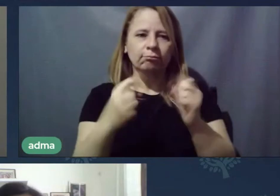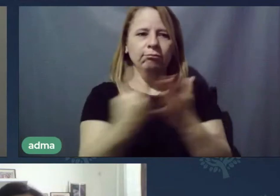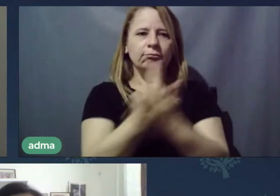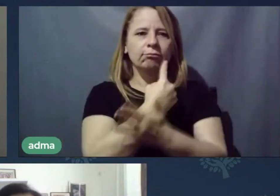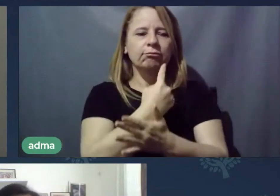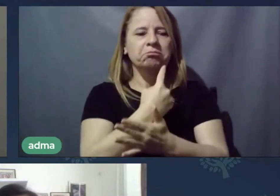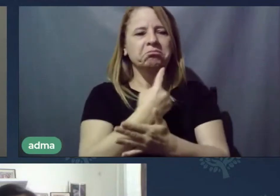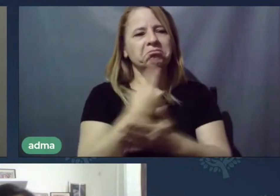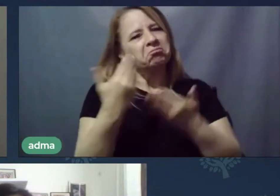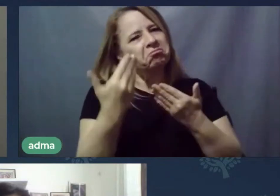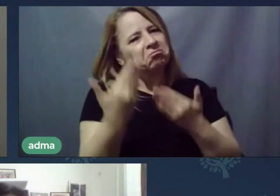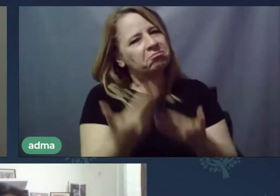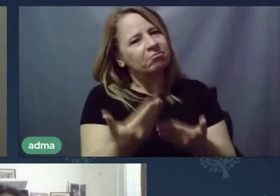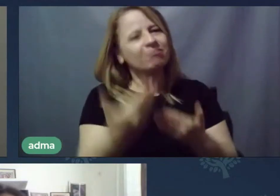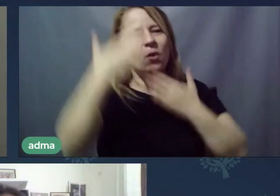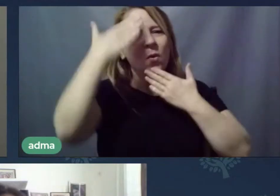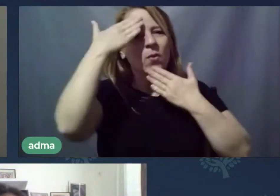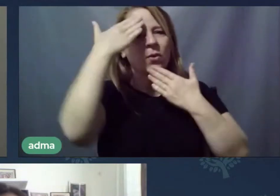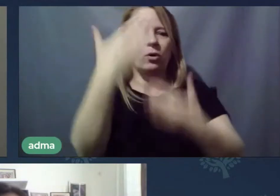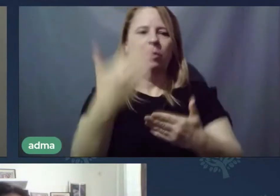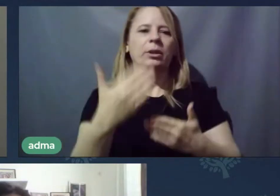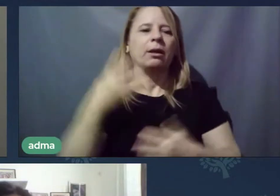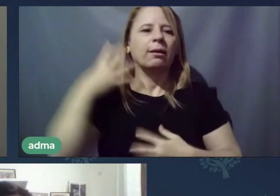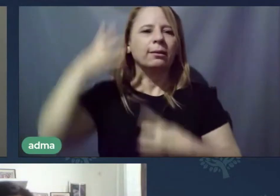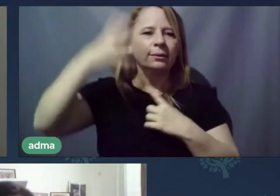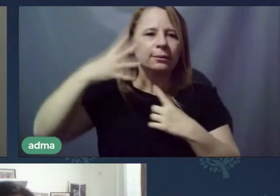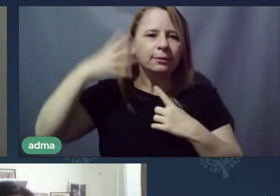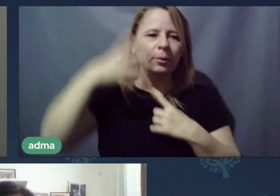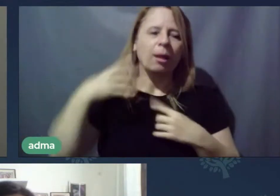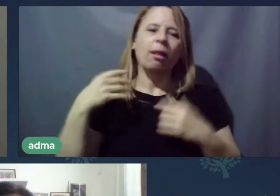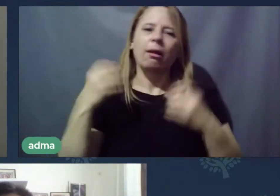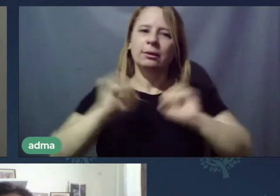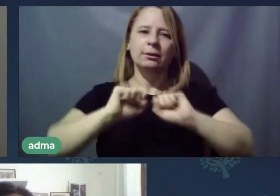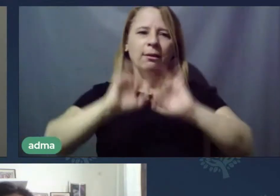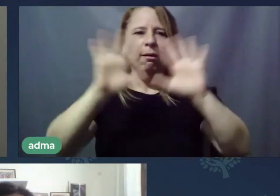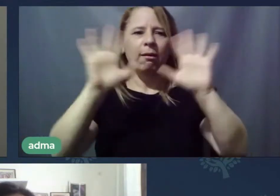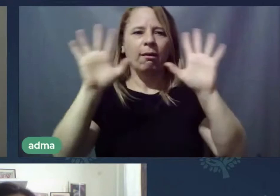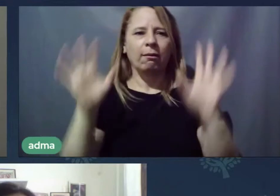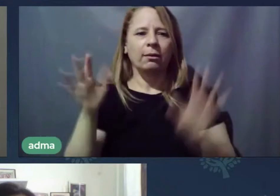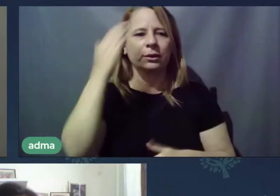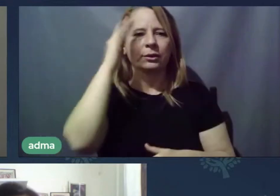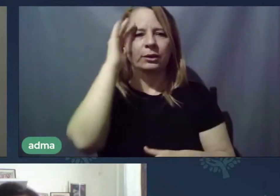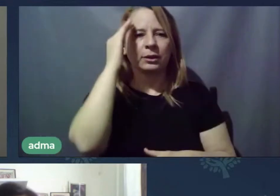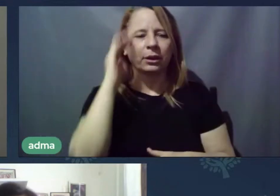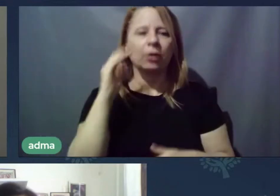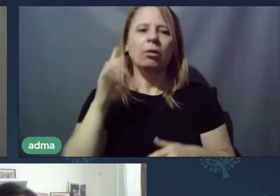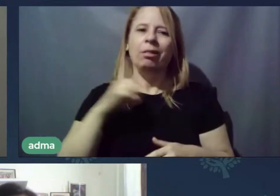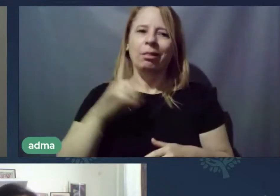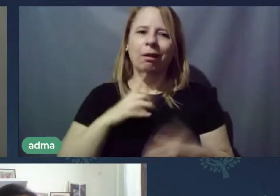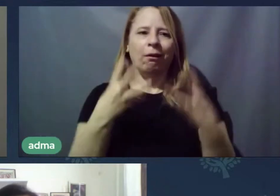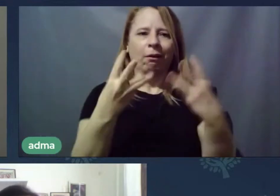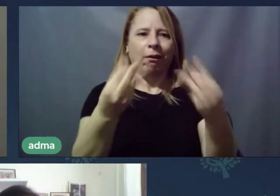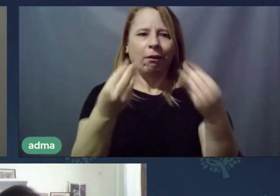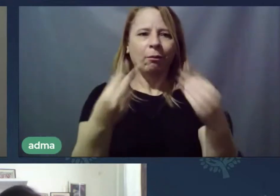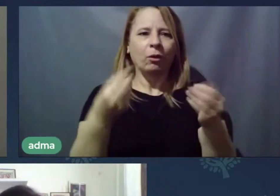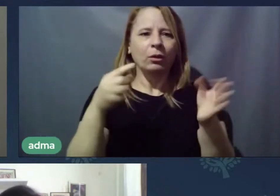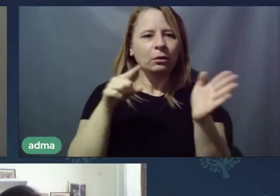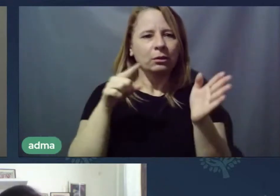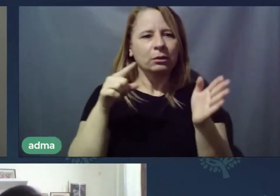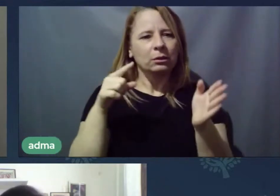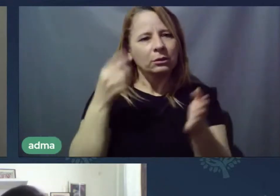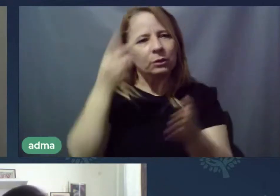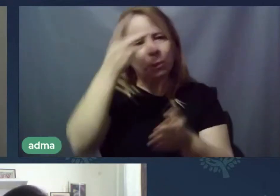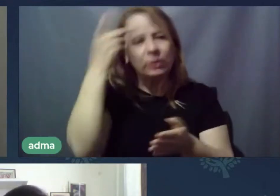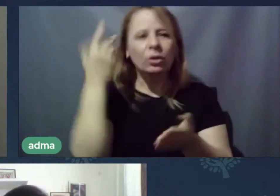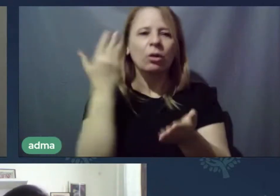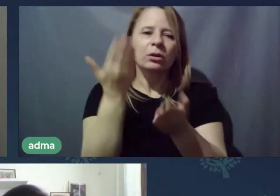Doutor Rodrigo, muito obrigada pela palestra, foi muito esclarecedora. No chat tem várias pessoas elogiando. A gente sabe